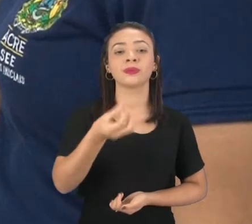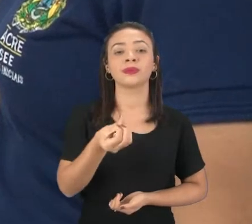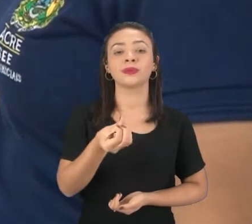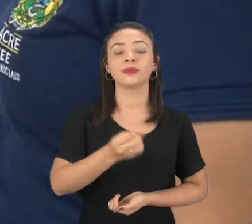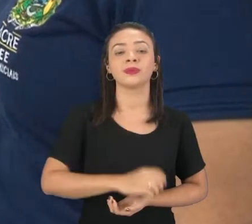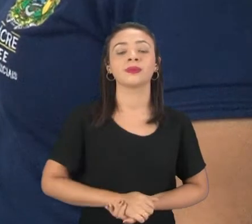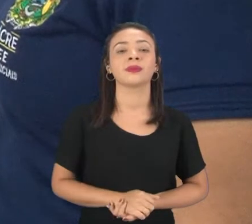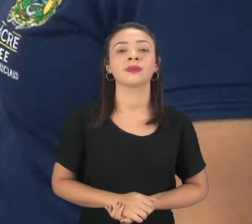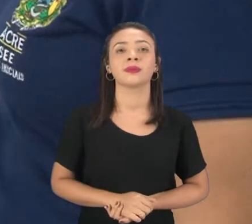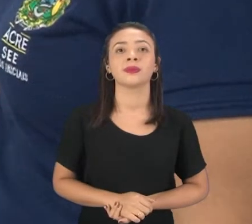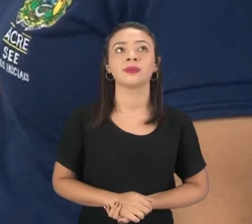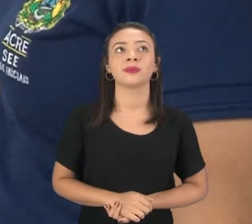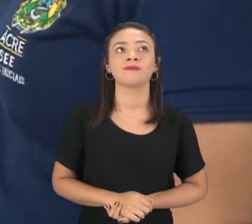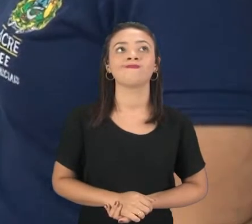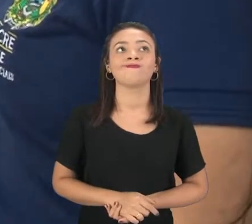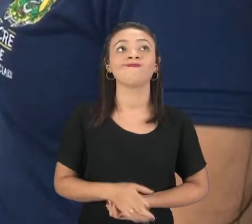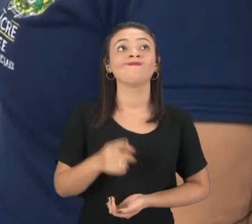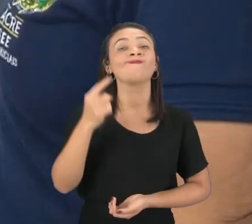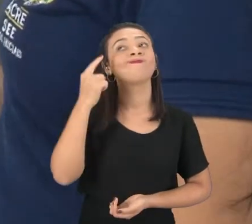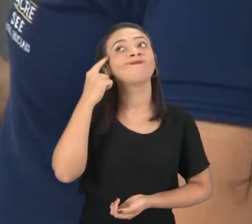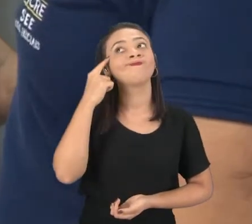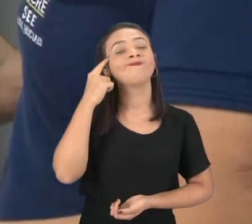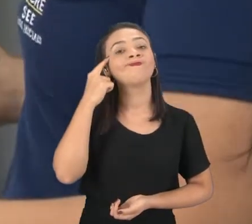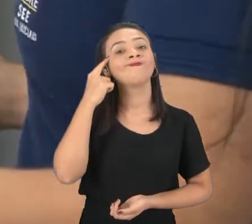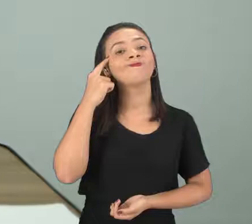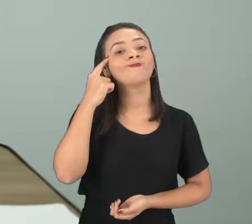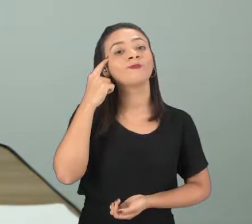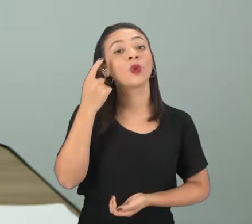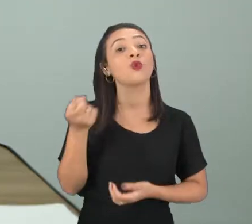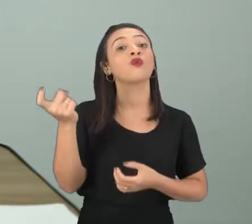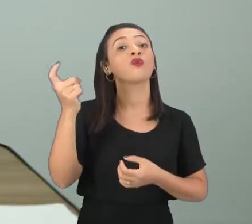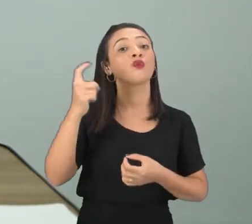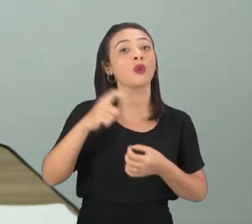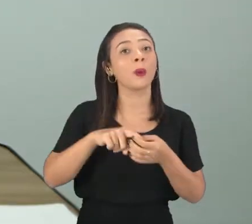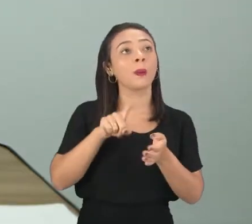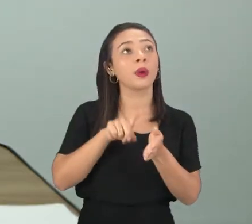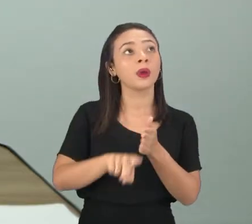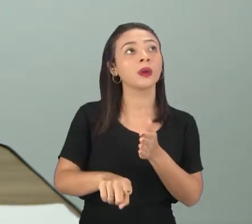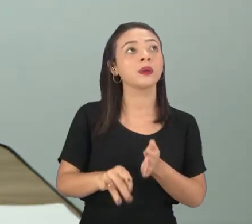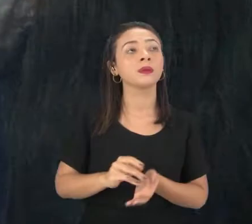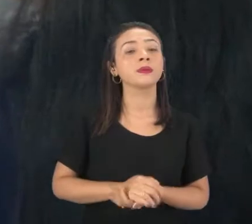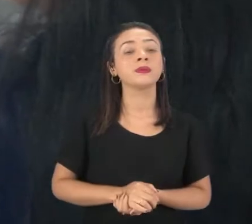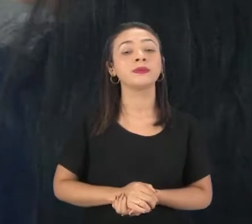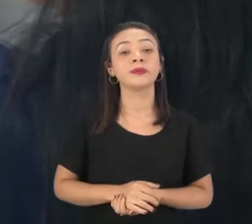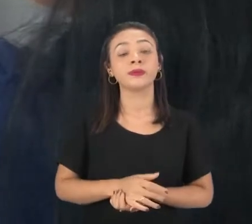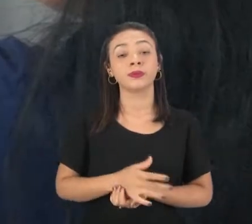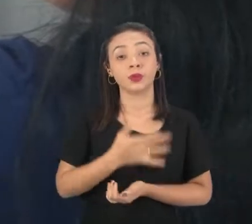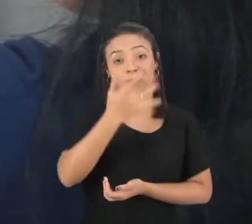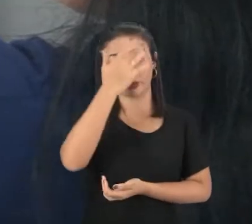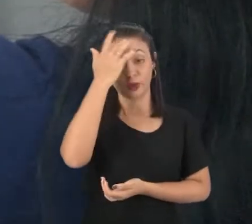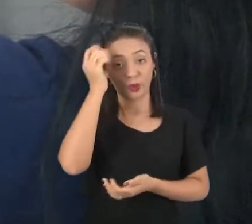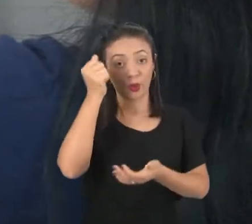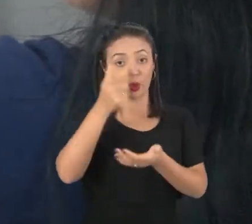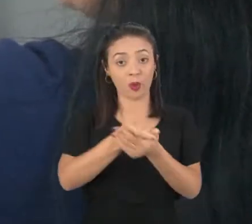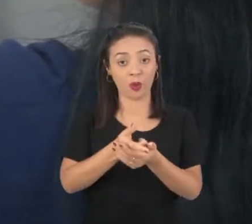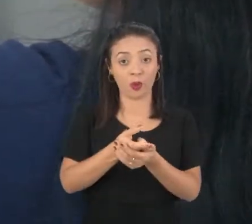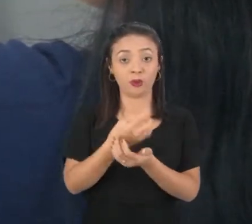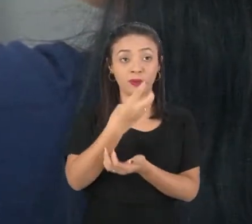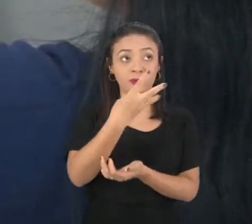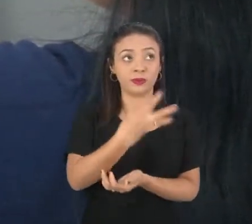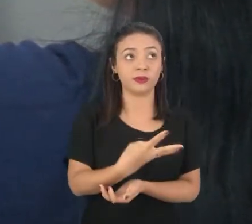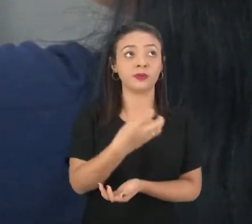476 um vamos lá para situação de novo número dois homens um feirante comprou 385